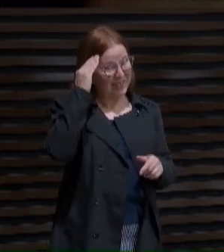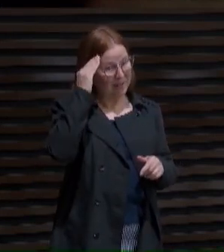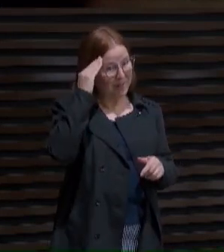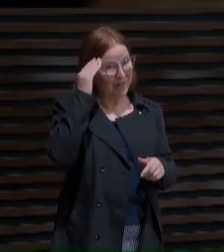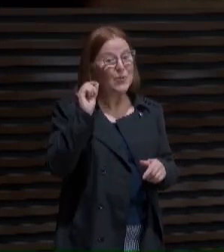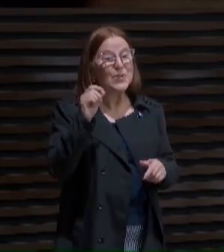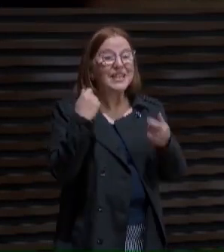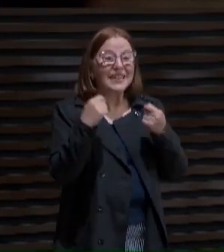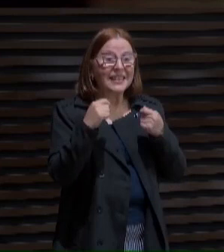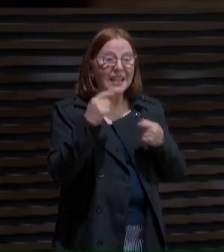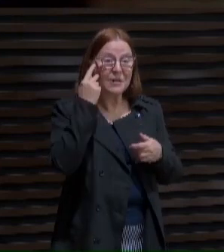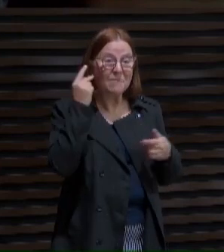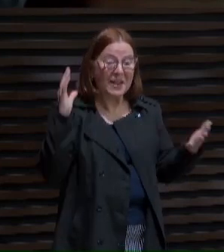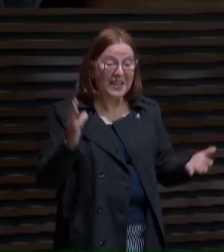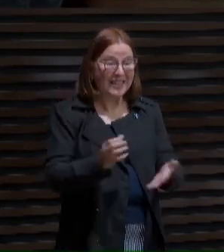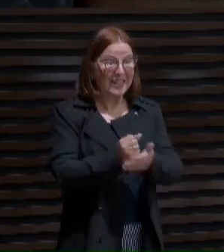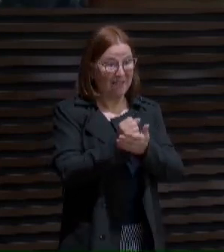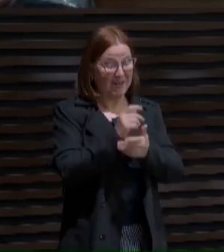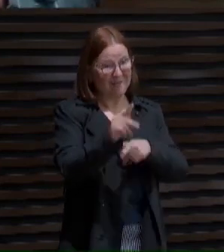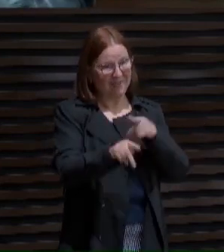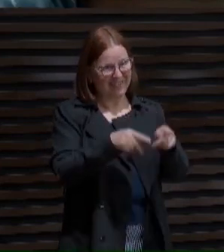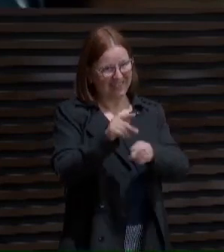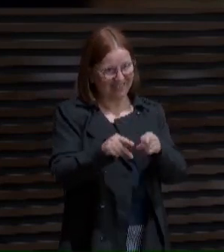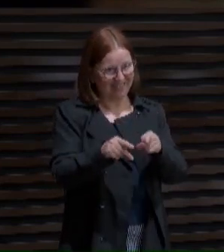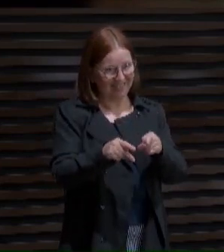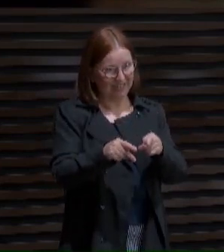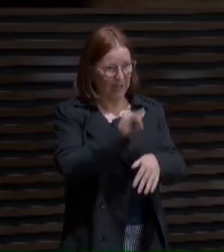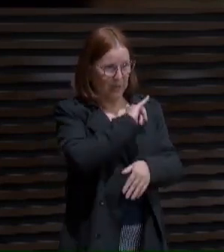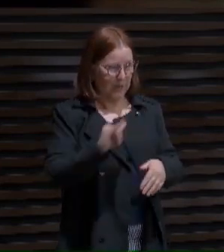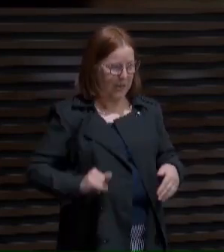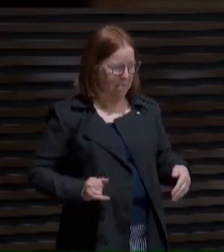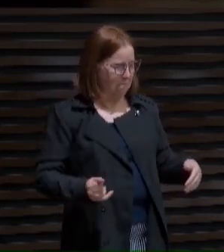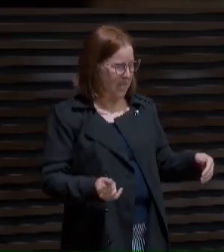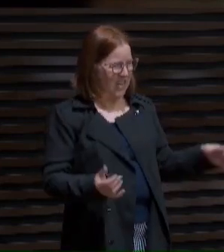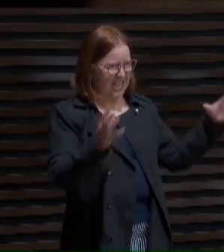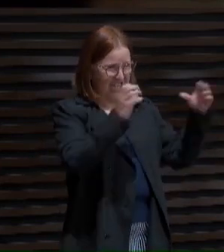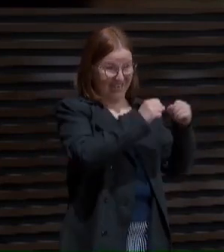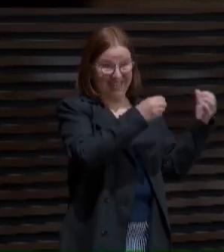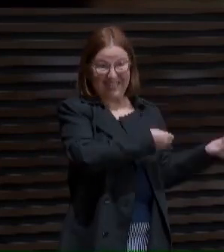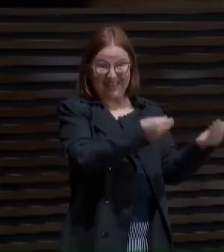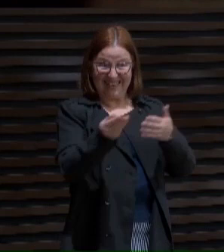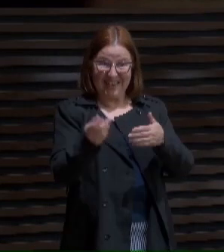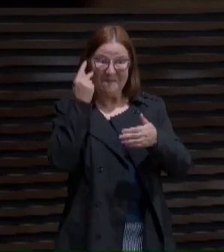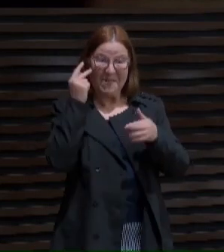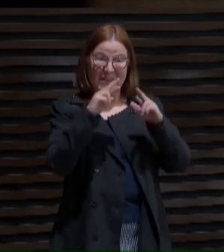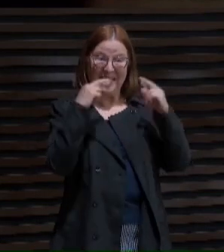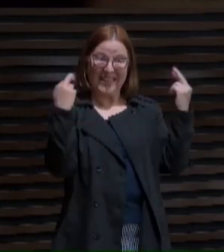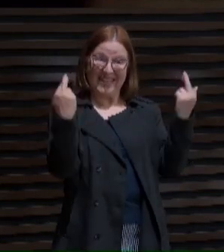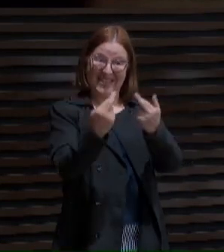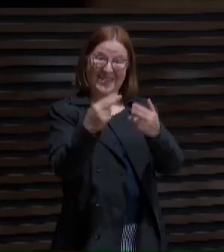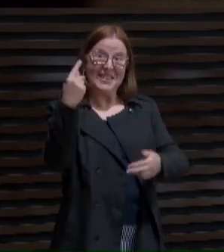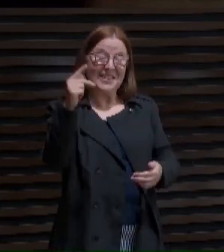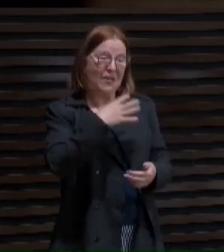necessário para resgatar pecadores do império das trevas e transportá-los para o reino do